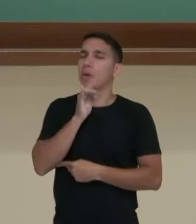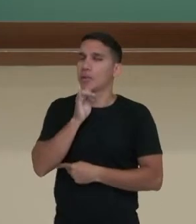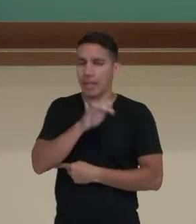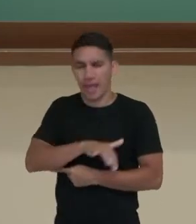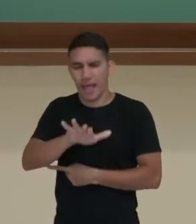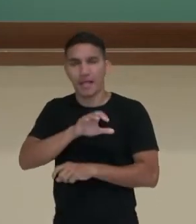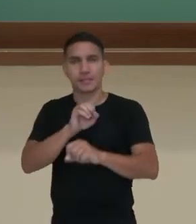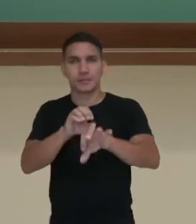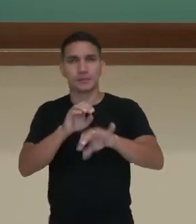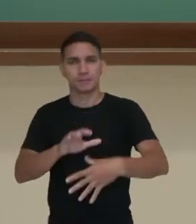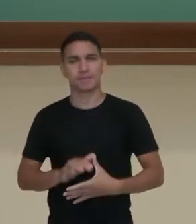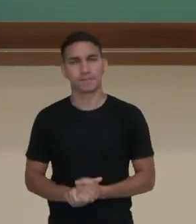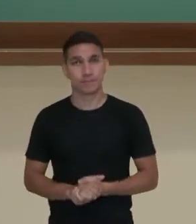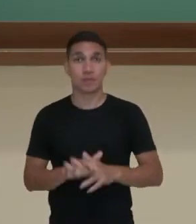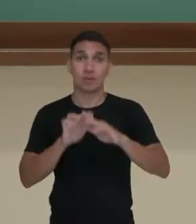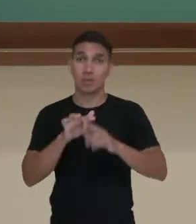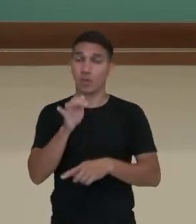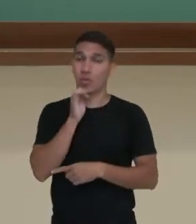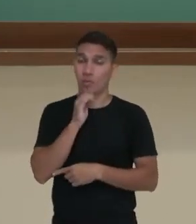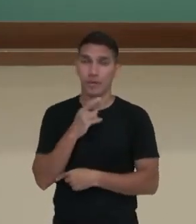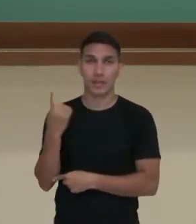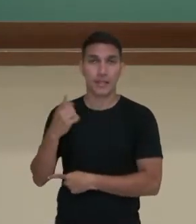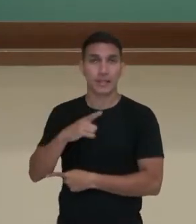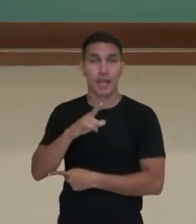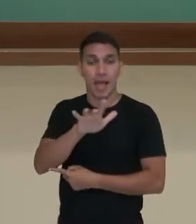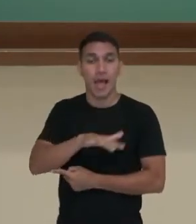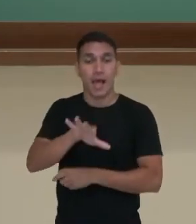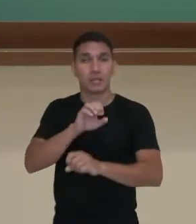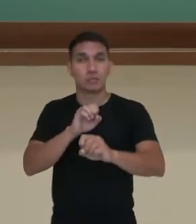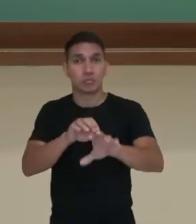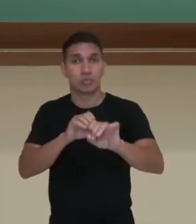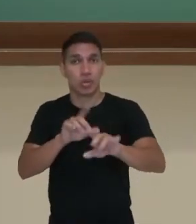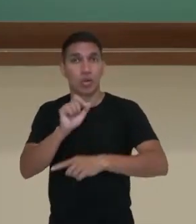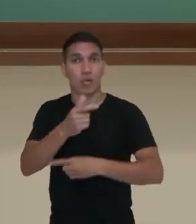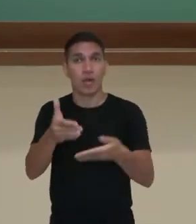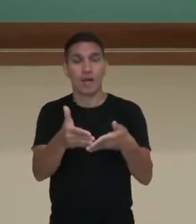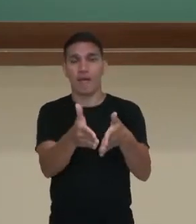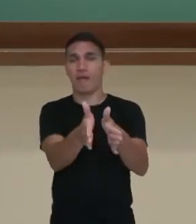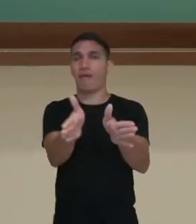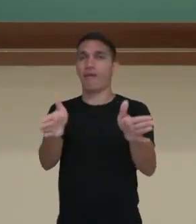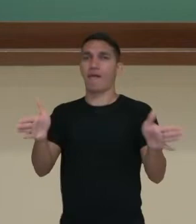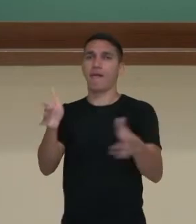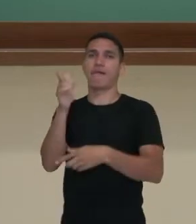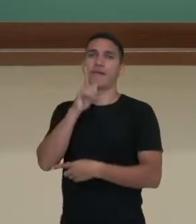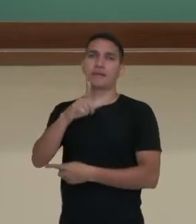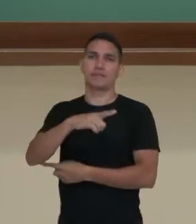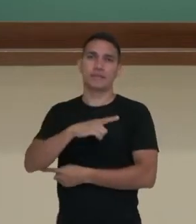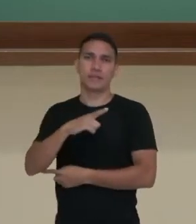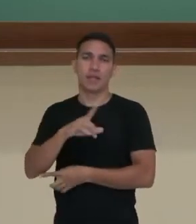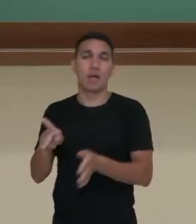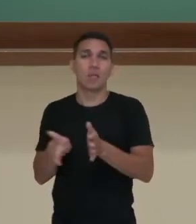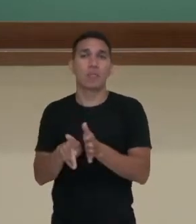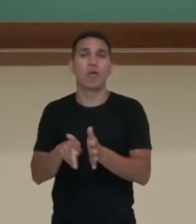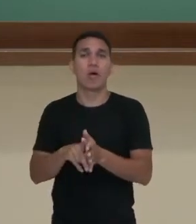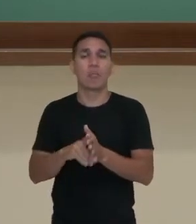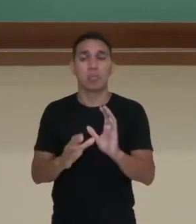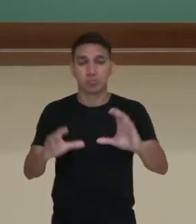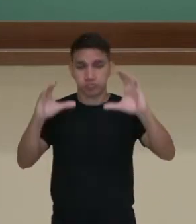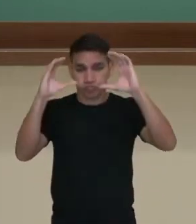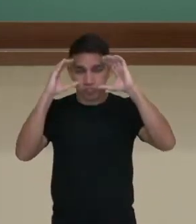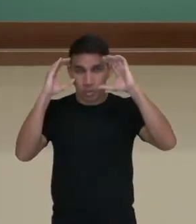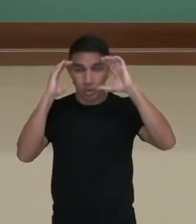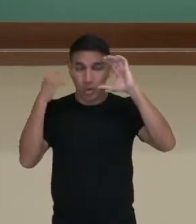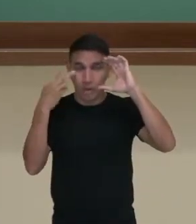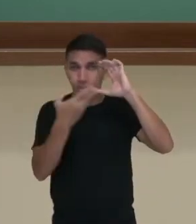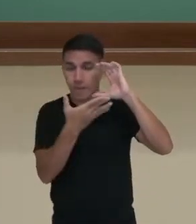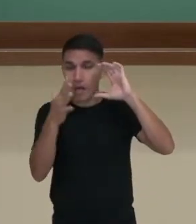educação, tá? A educação é um campo muito amplo para a realidade virtual. A gente espera realmente